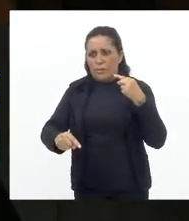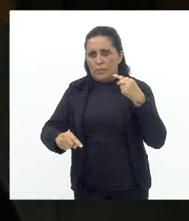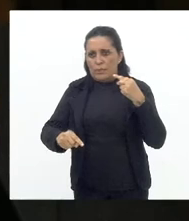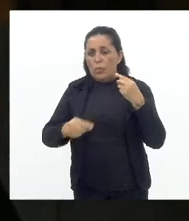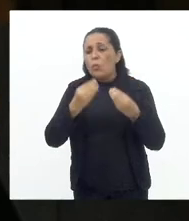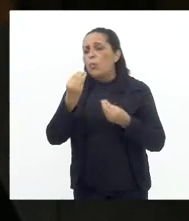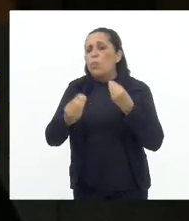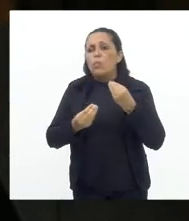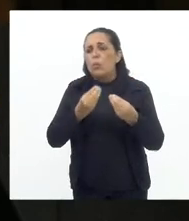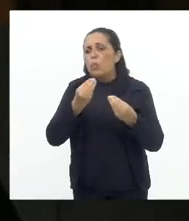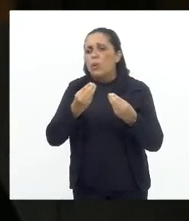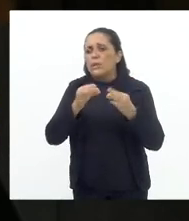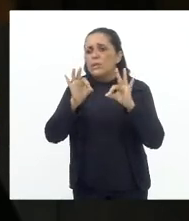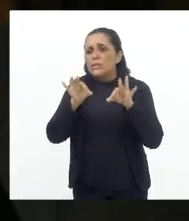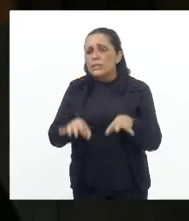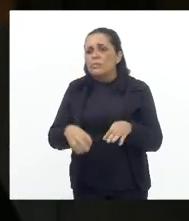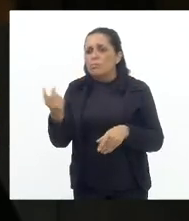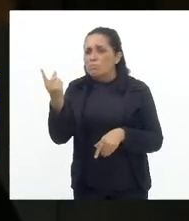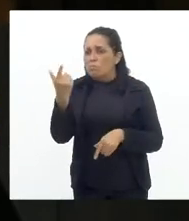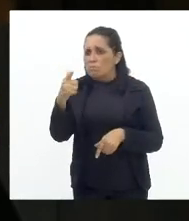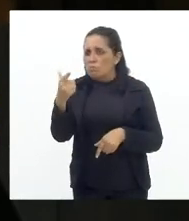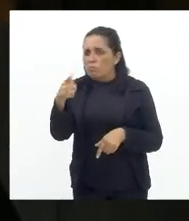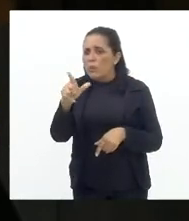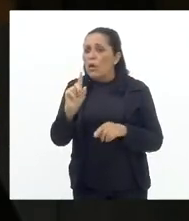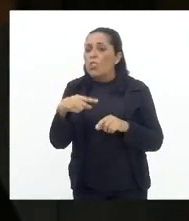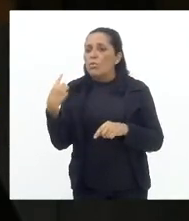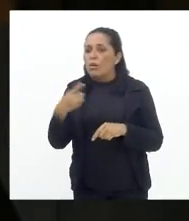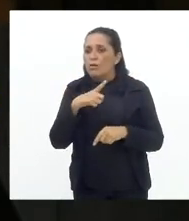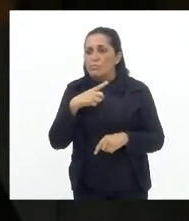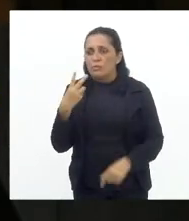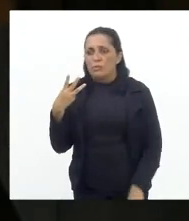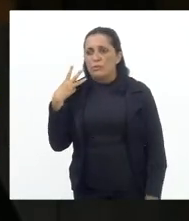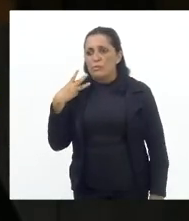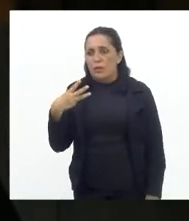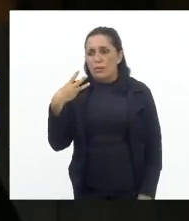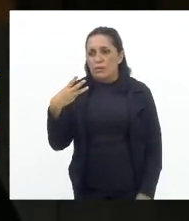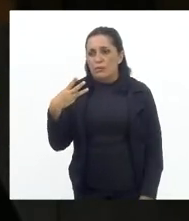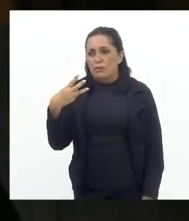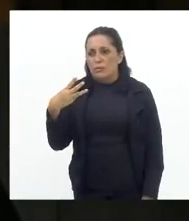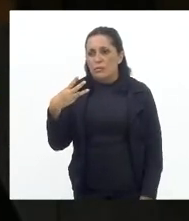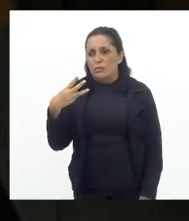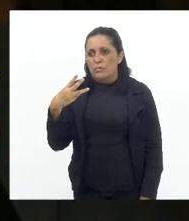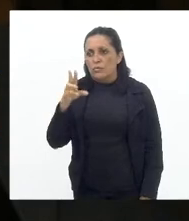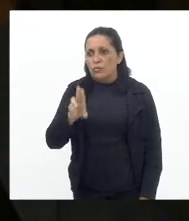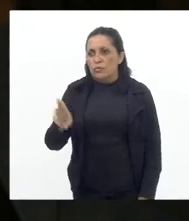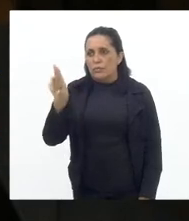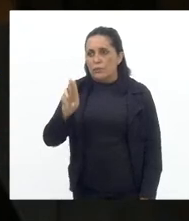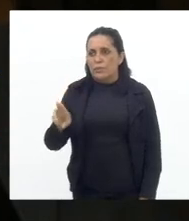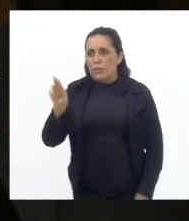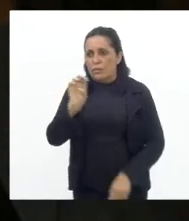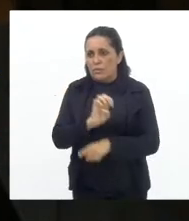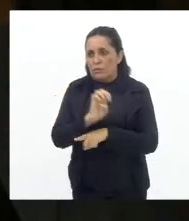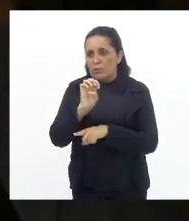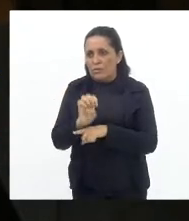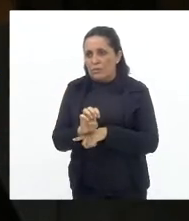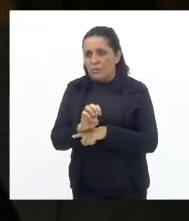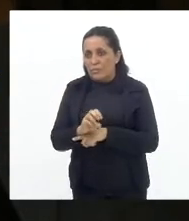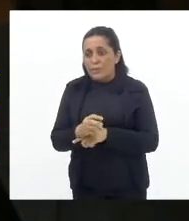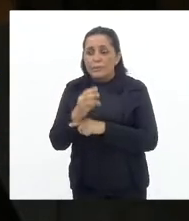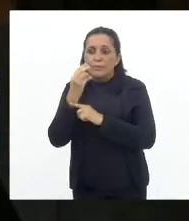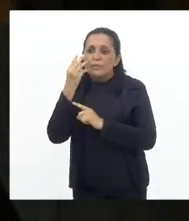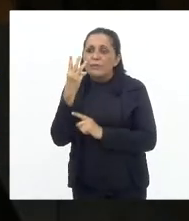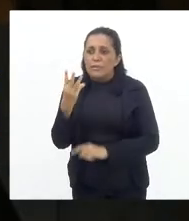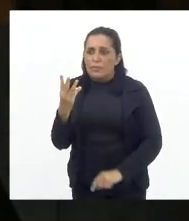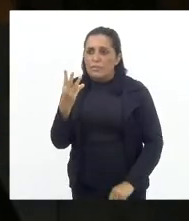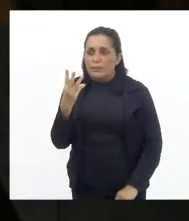configura o descompasso é o seguinte nós temos três universidades estaduais nós